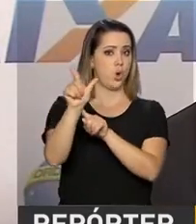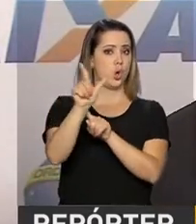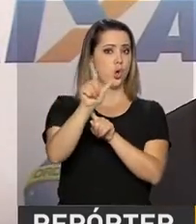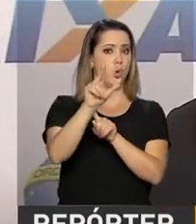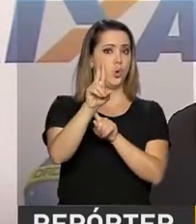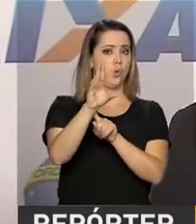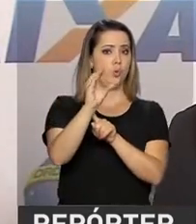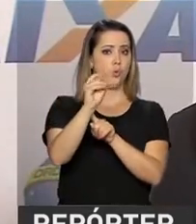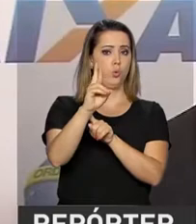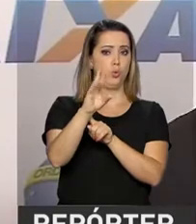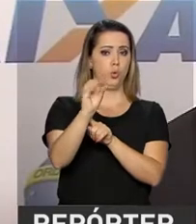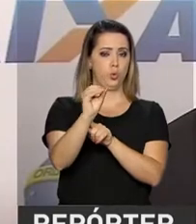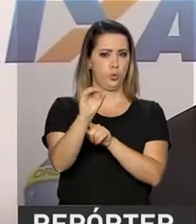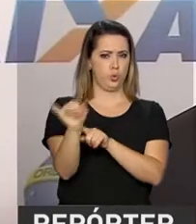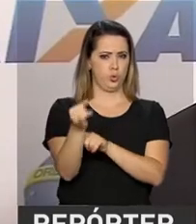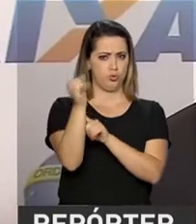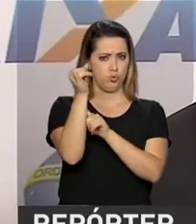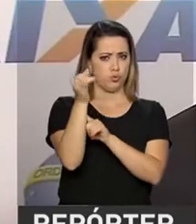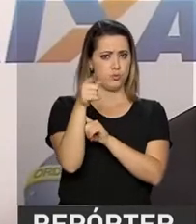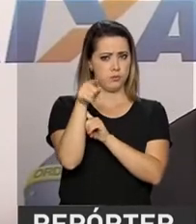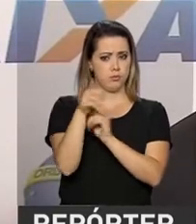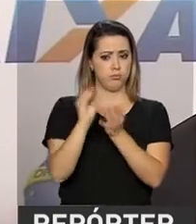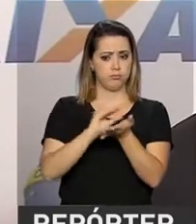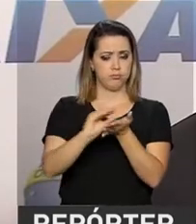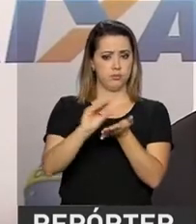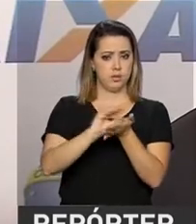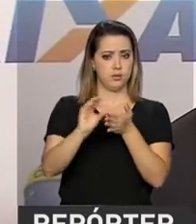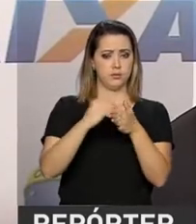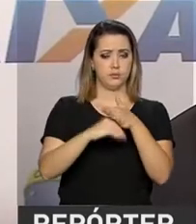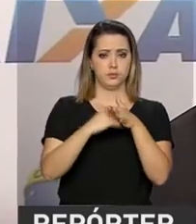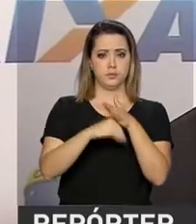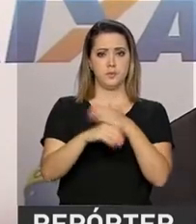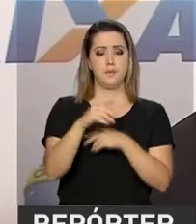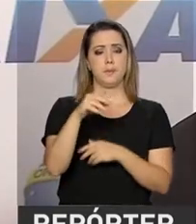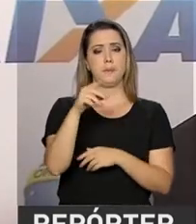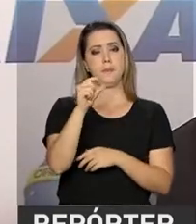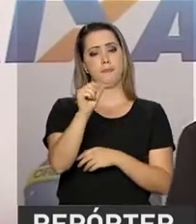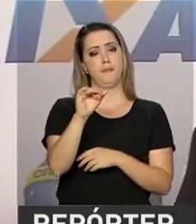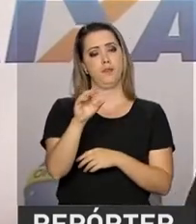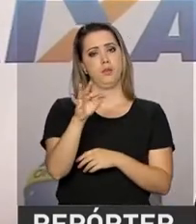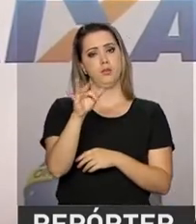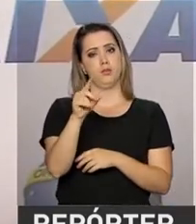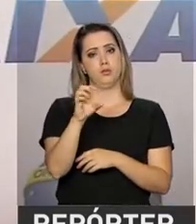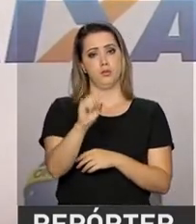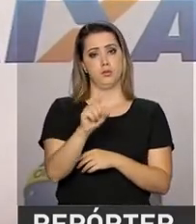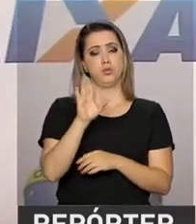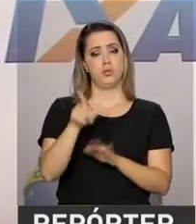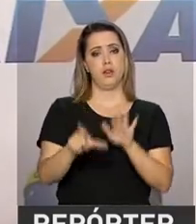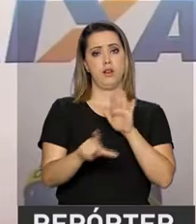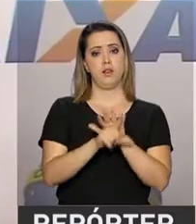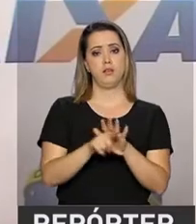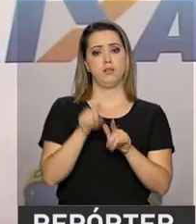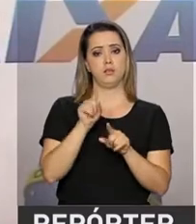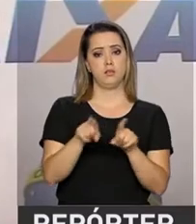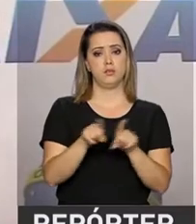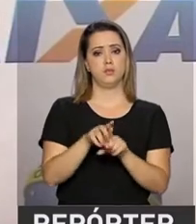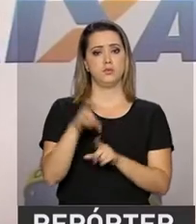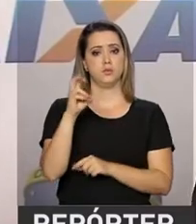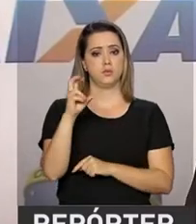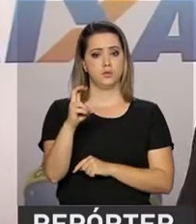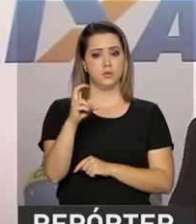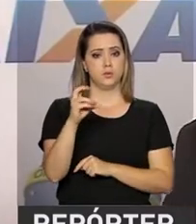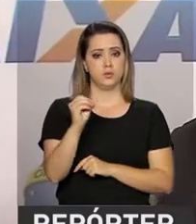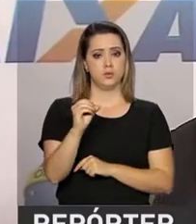o que muda a regra que está lá na medida provisória ou na na lei que se transformou em lei é que 50%